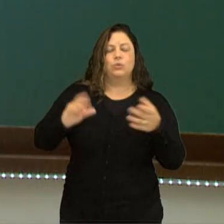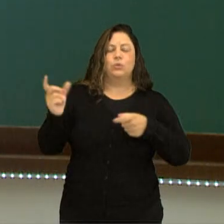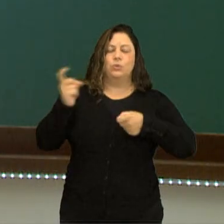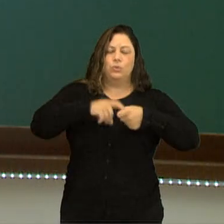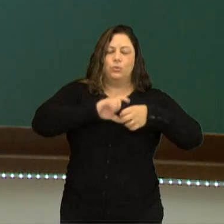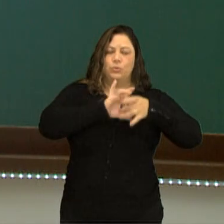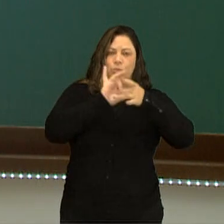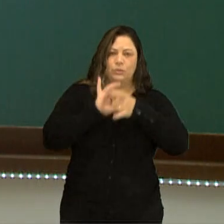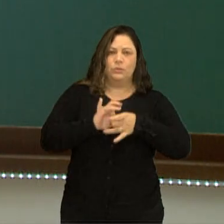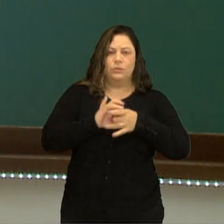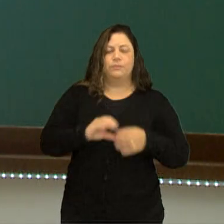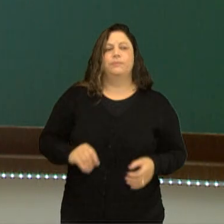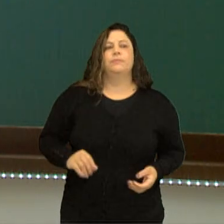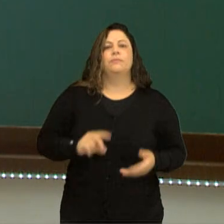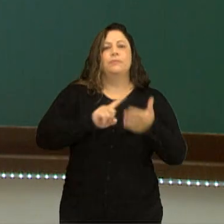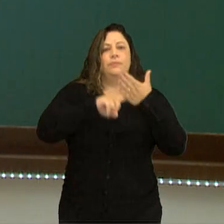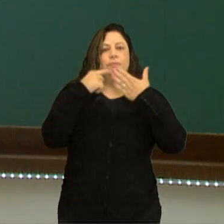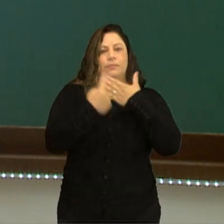metáfora.